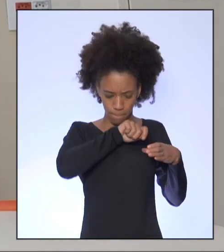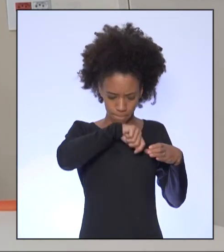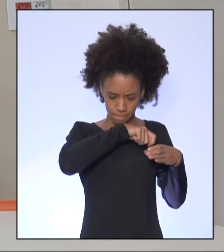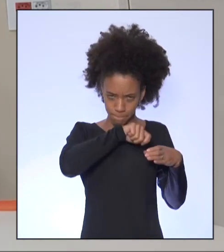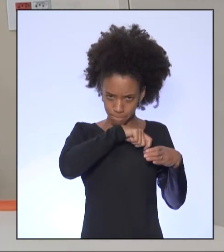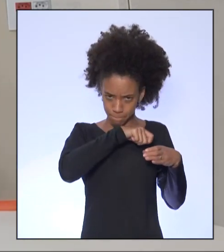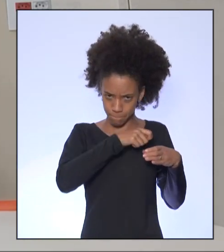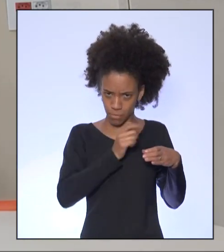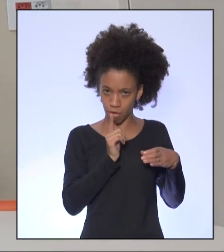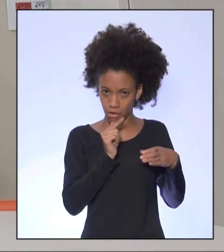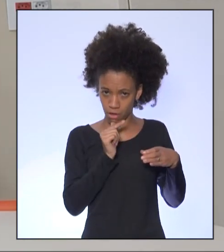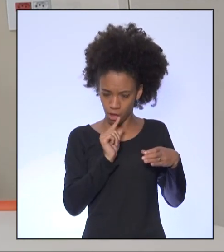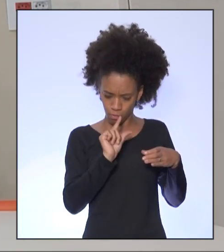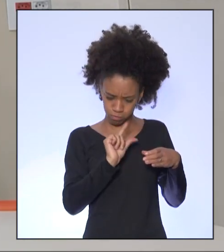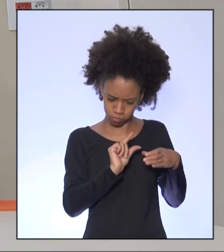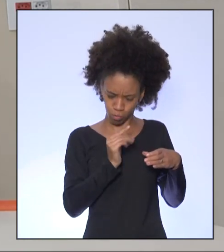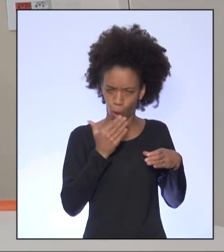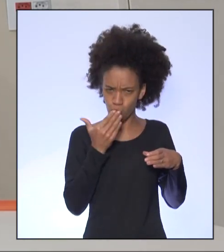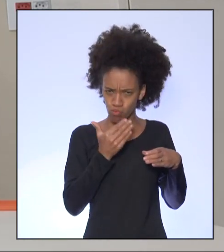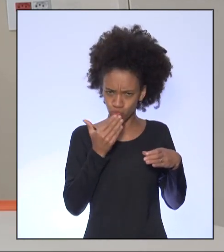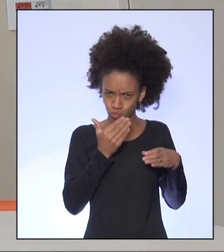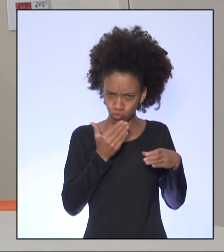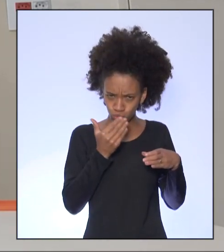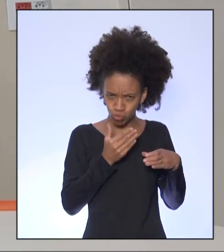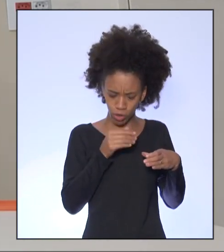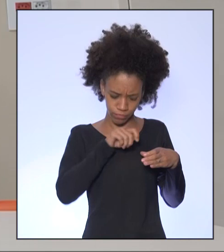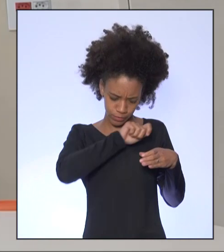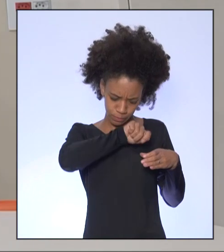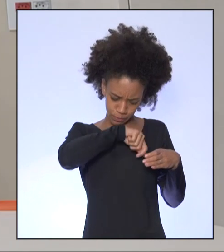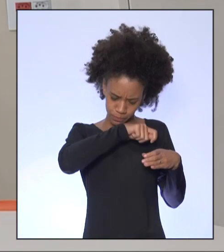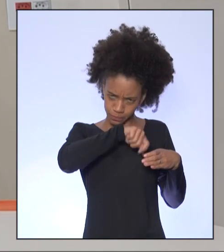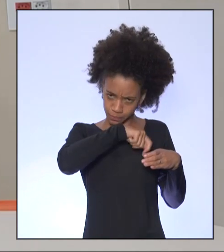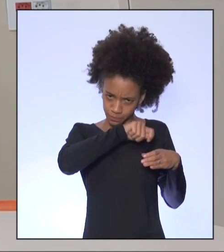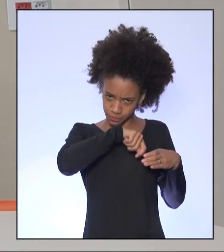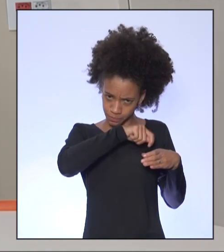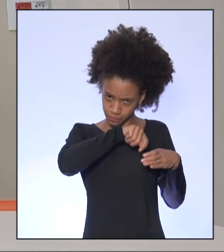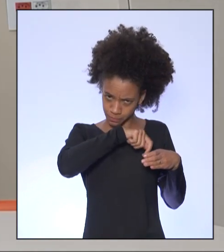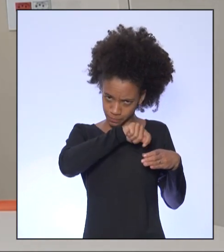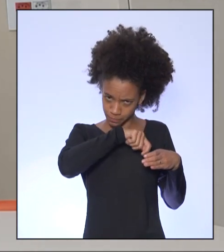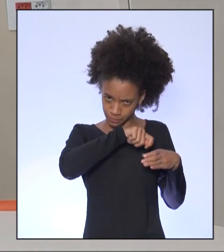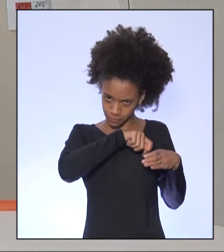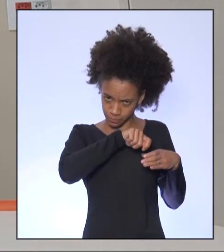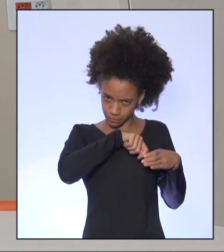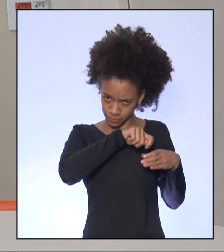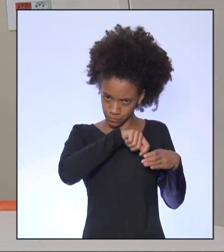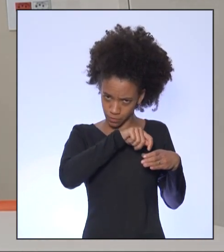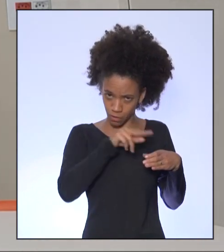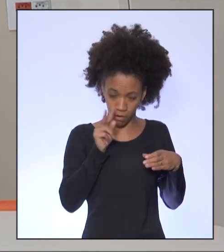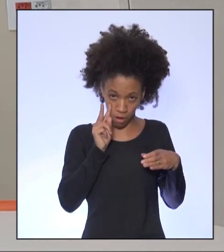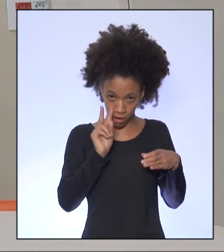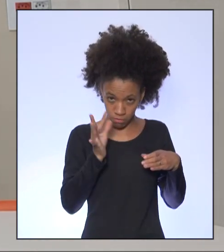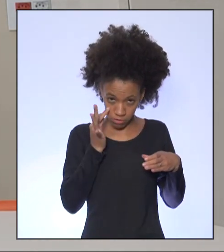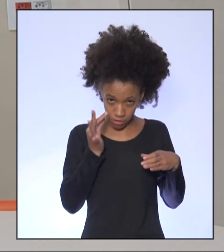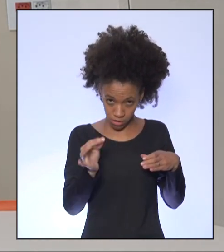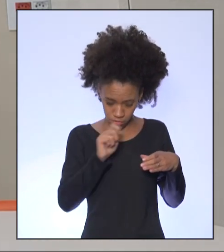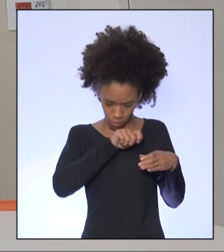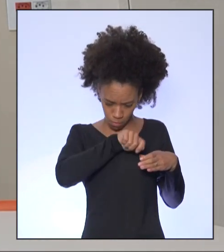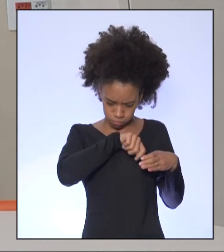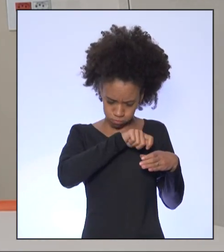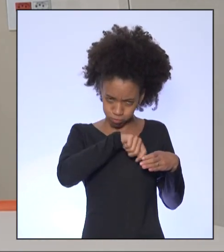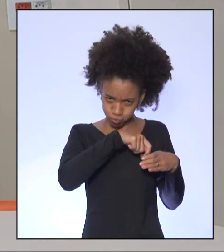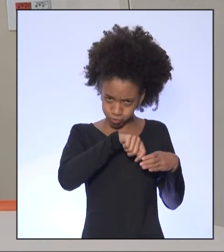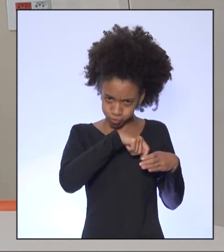eu vou adicionar uma quantidade de açúcar e vou agitar. Então, eu agito essa mistura de água e